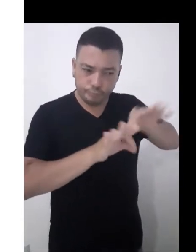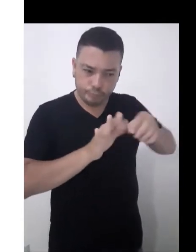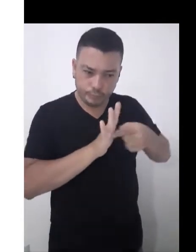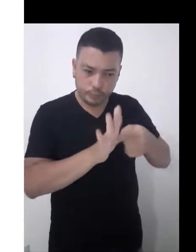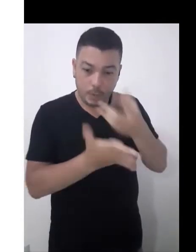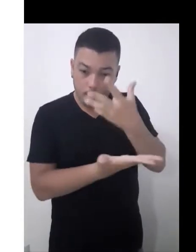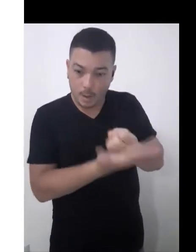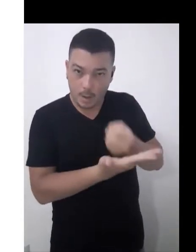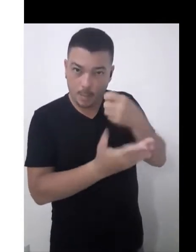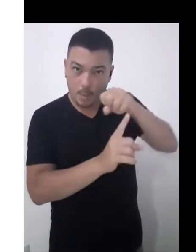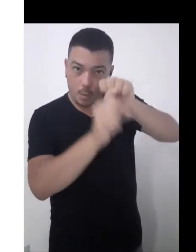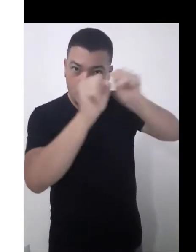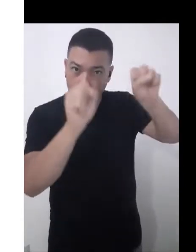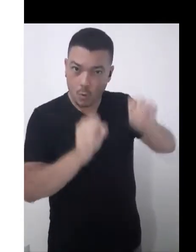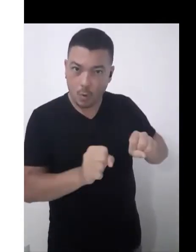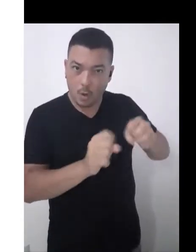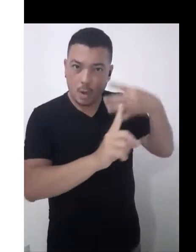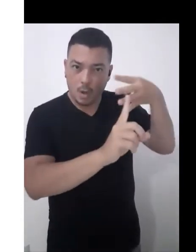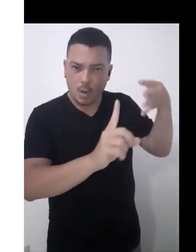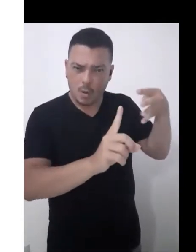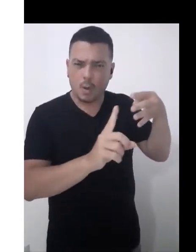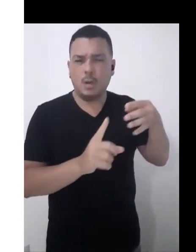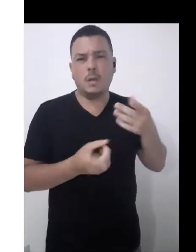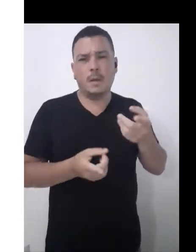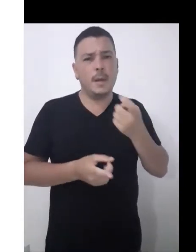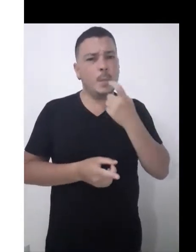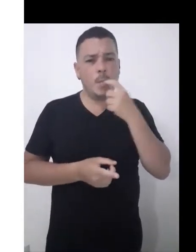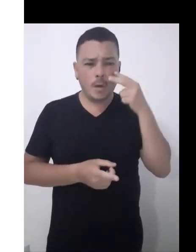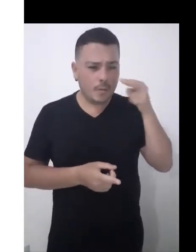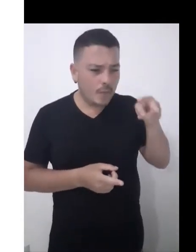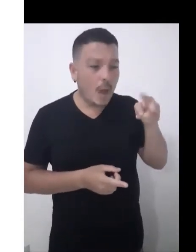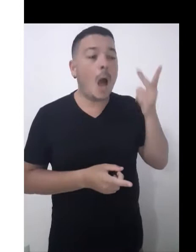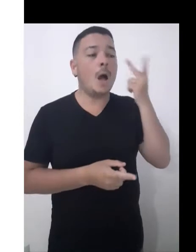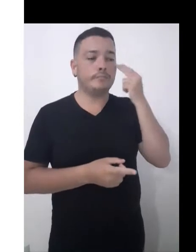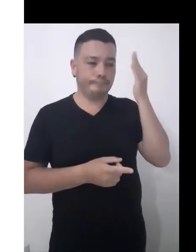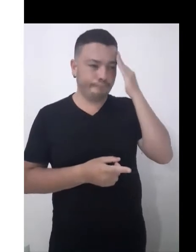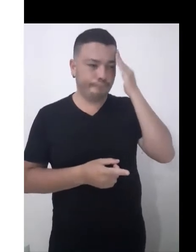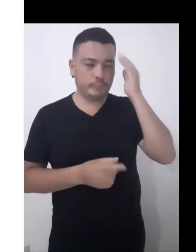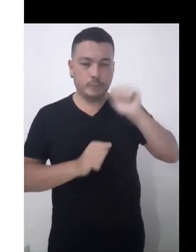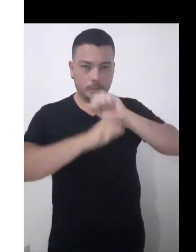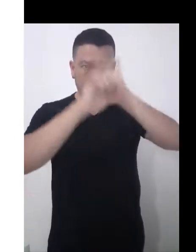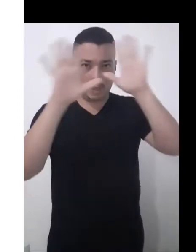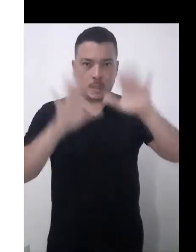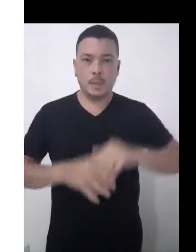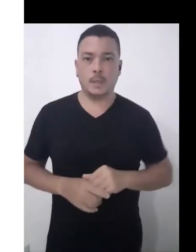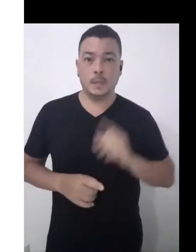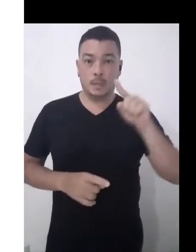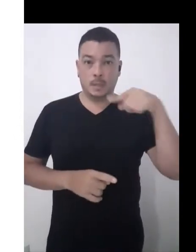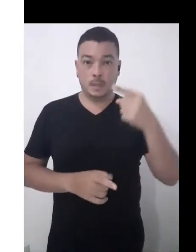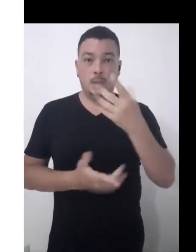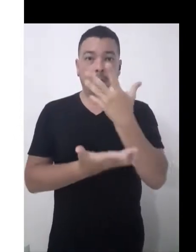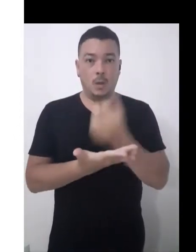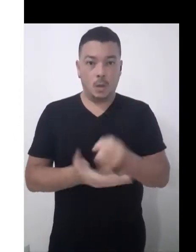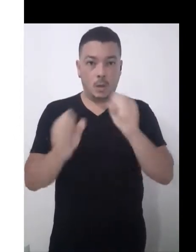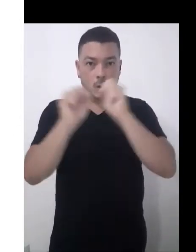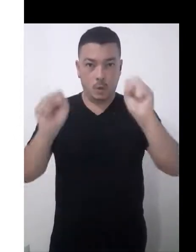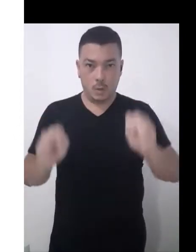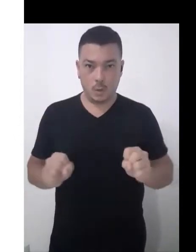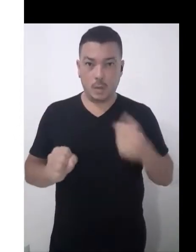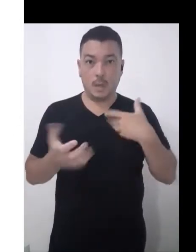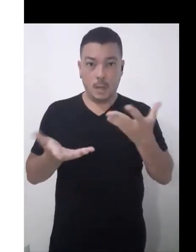sistema operacional para a gente ver, mas vai ser algo bem próximo das telas que a gente viu. Né? Depois de instalar o sistema operacional, eu quero entrar no